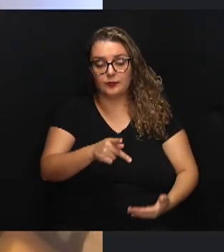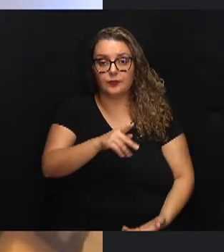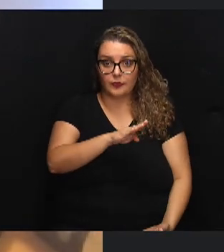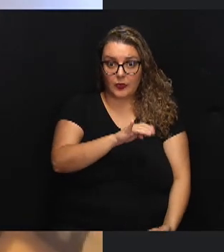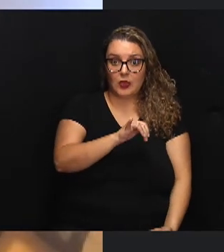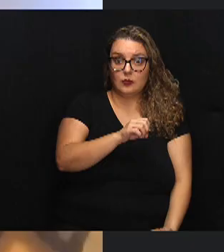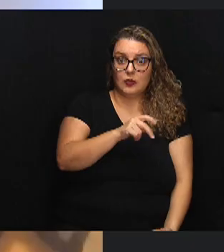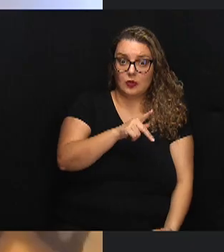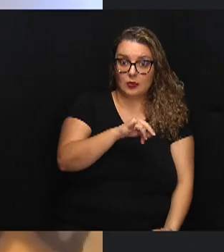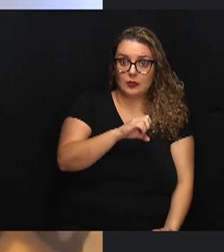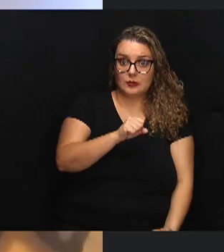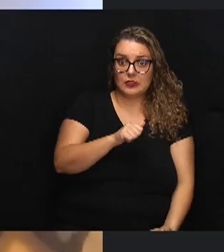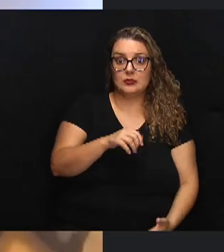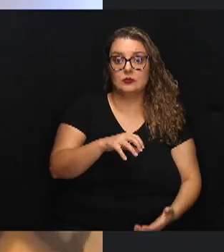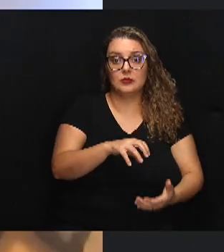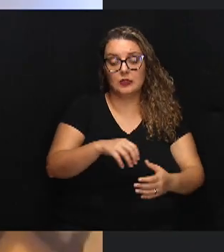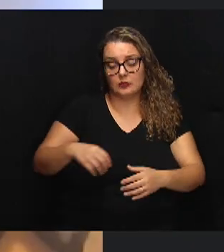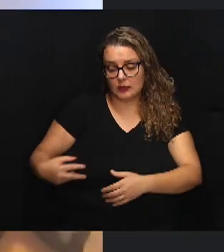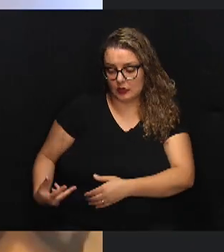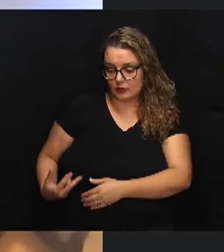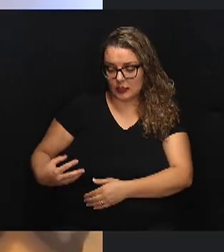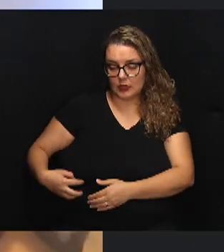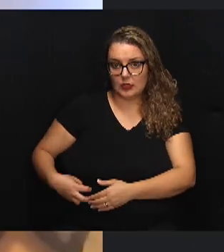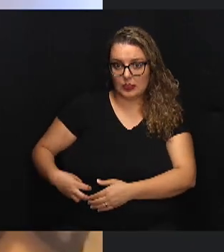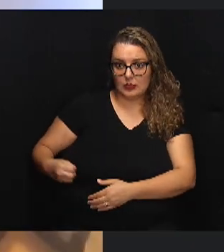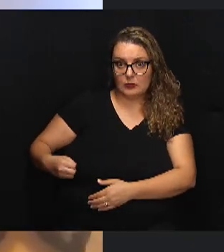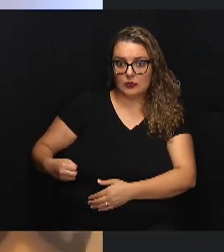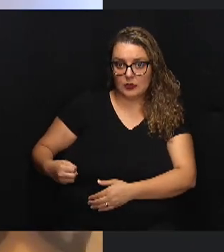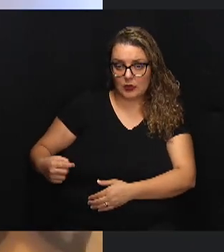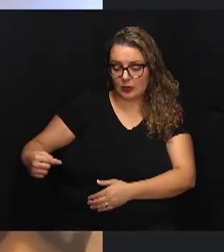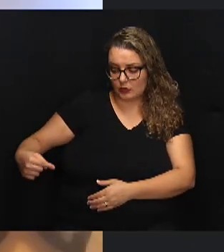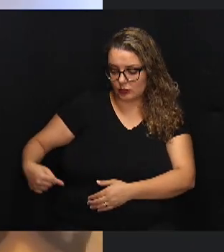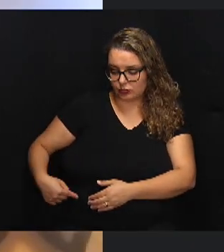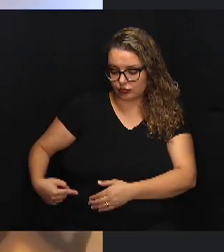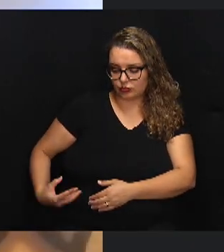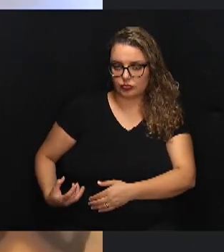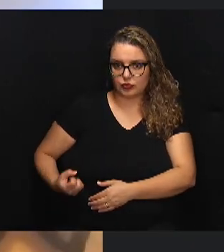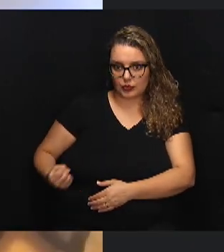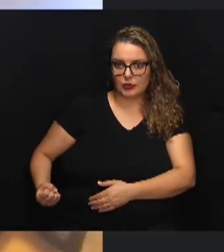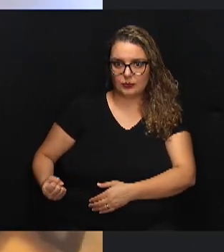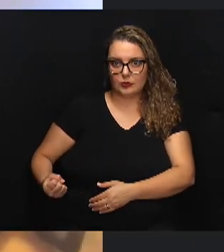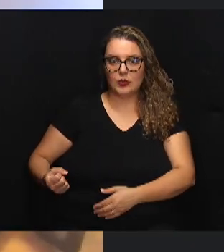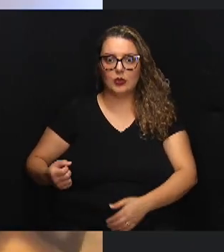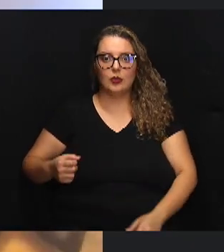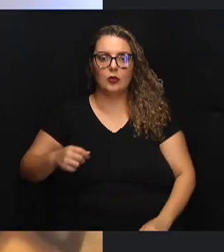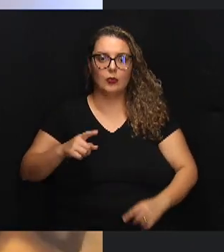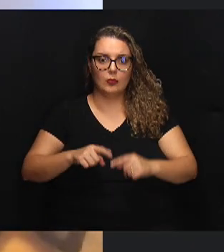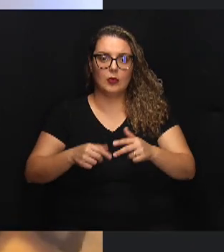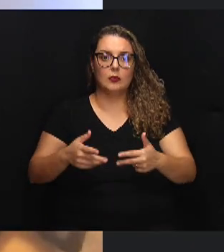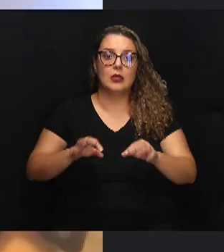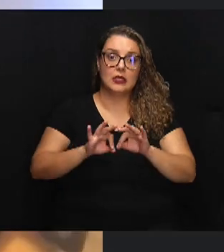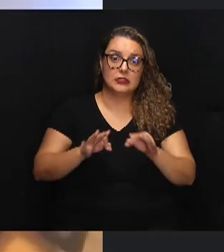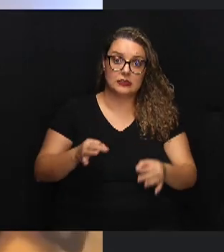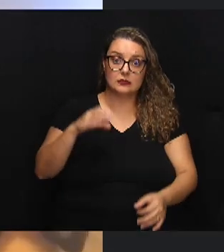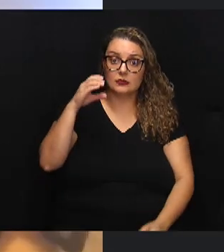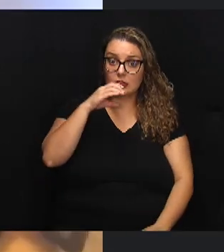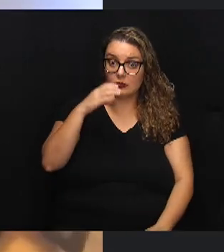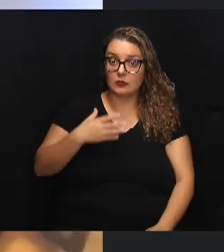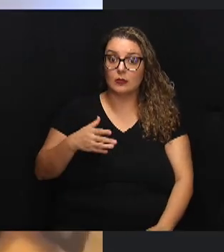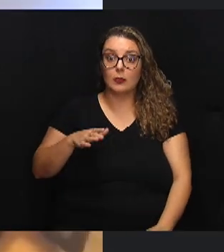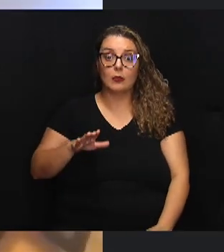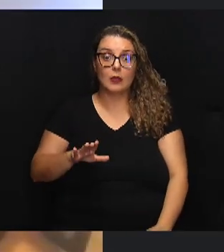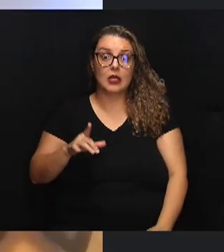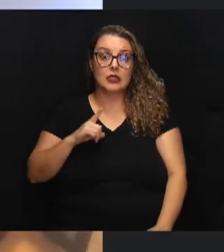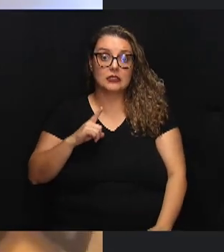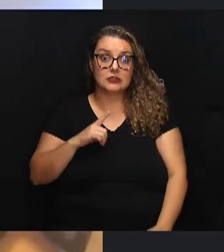de retirada do material através da punção por uma agulha, ele é relativamente simples e rápido. No entanto, a gente